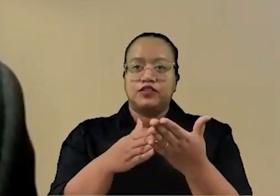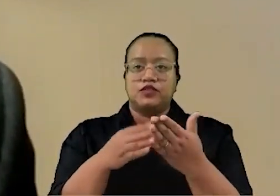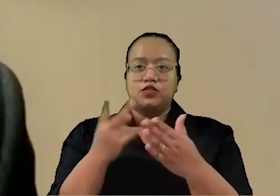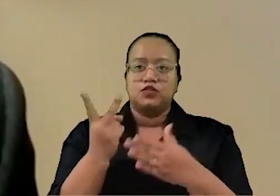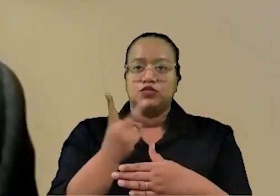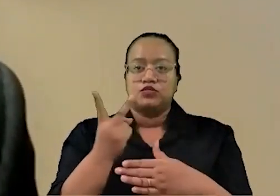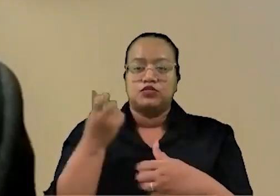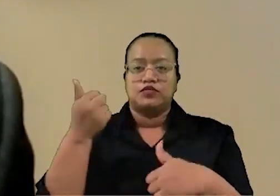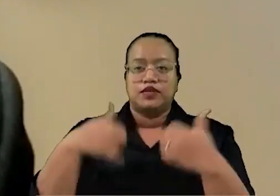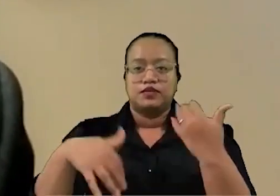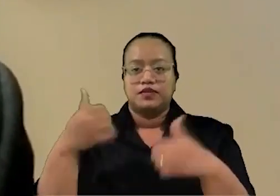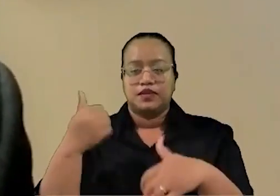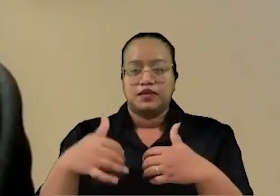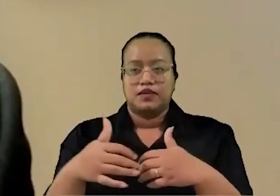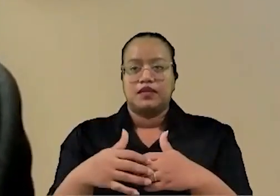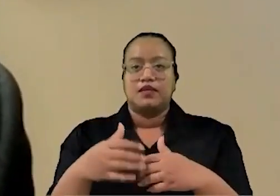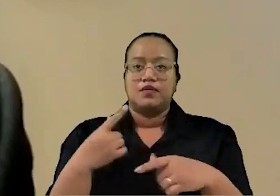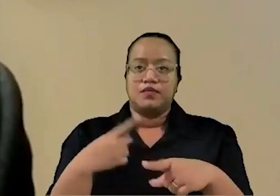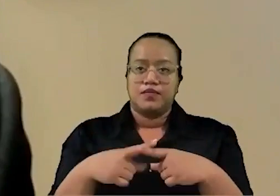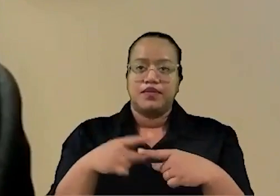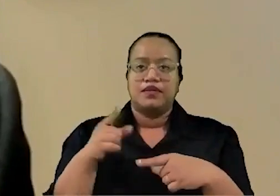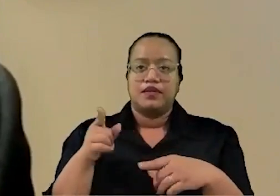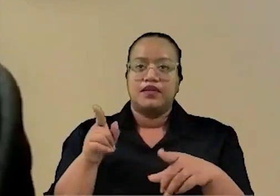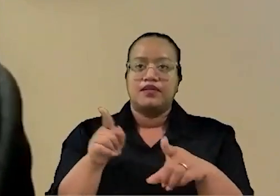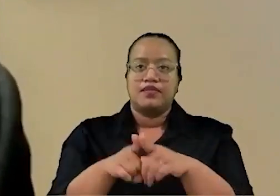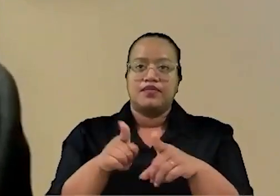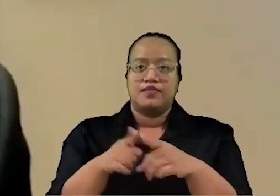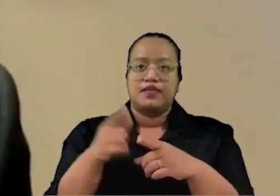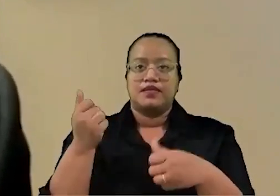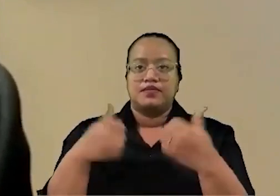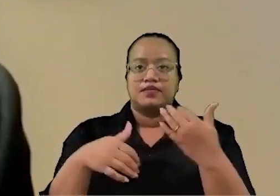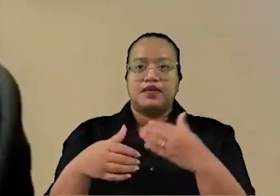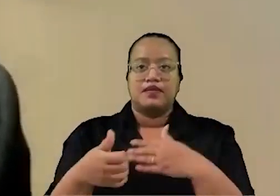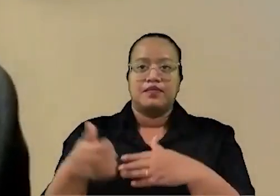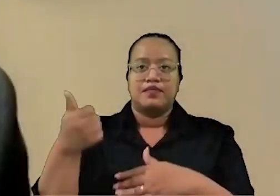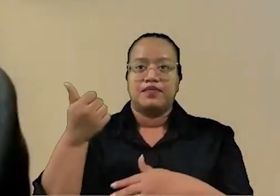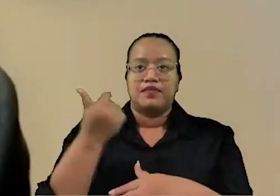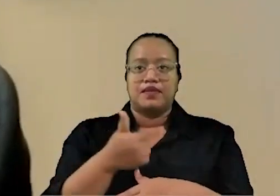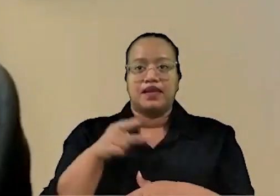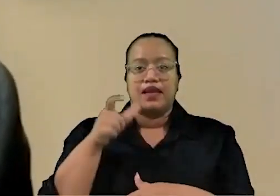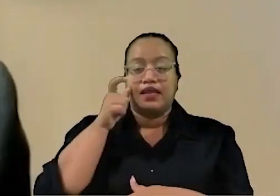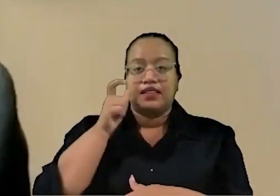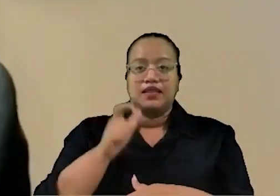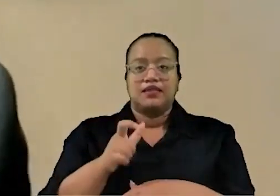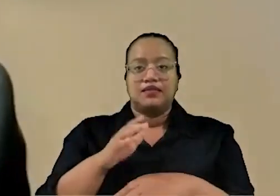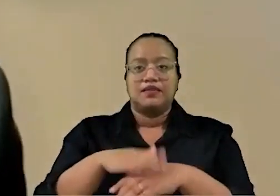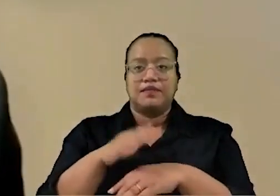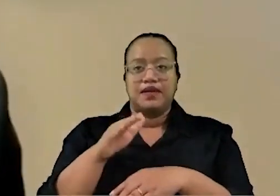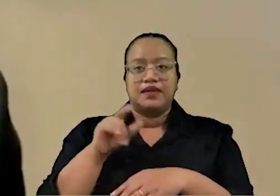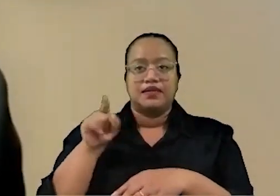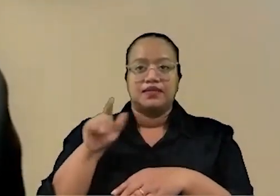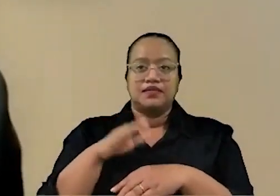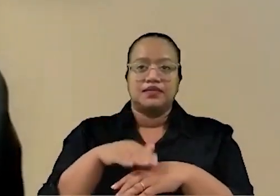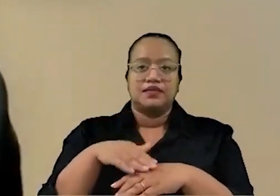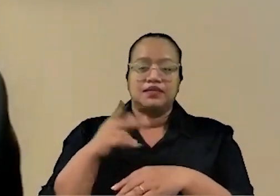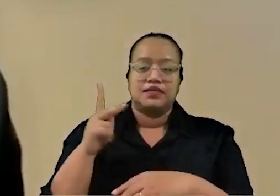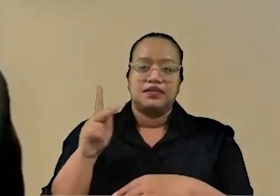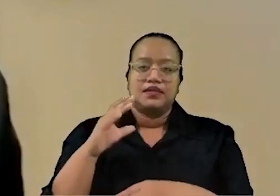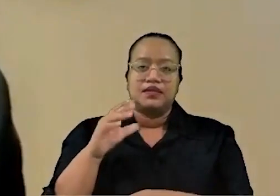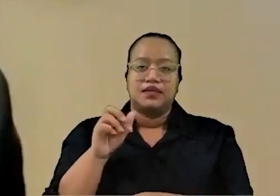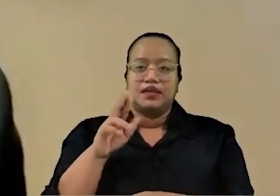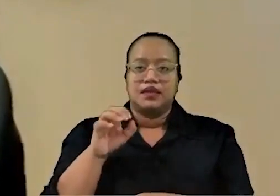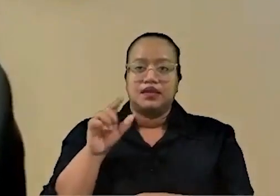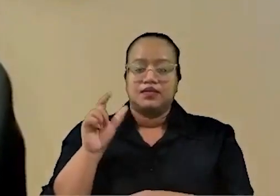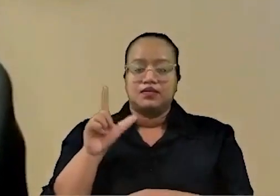que o Carlos possa falar mais do que eu, porque eu acho que a parte mais interessante vai ser a do Carlos. O que eu vou fazer aqui é dar uma introdução